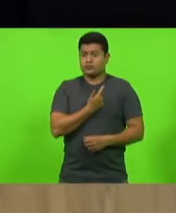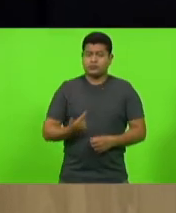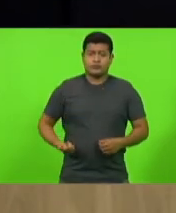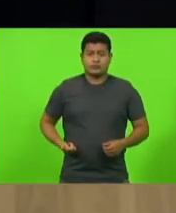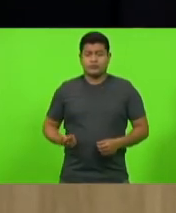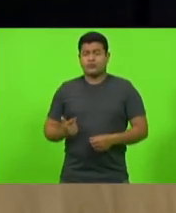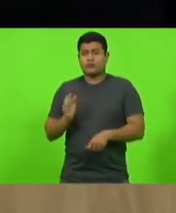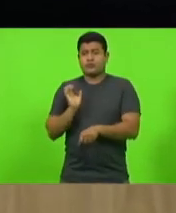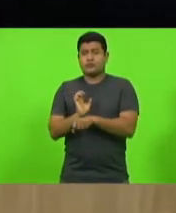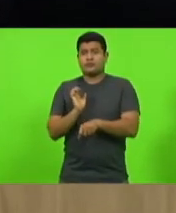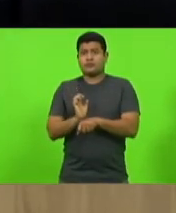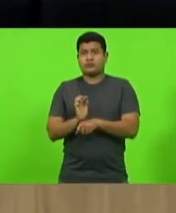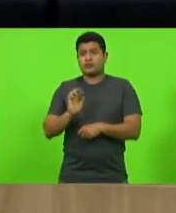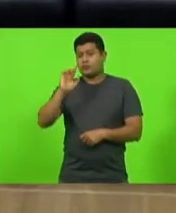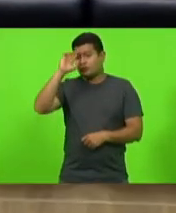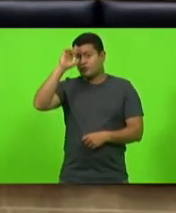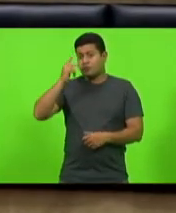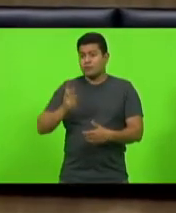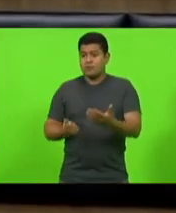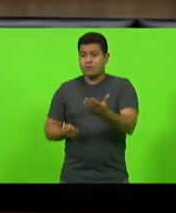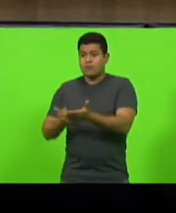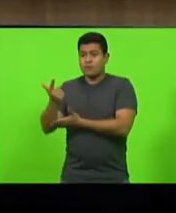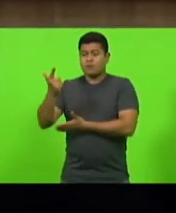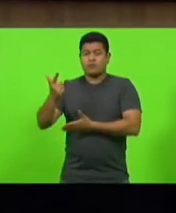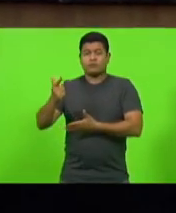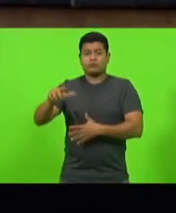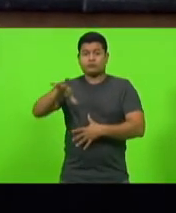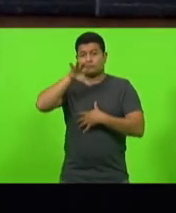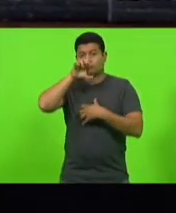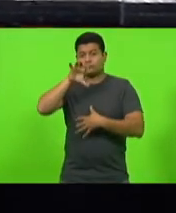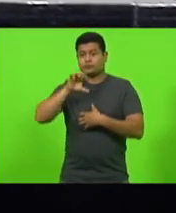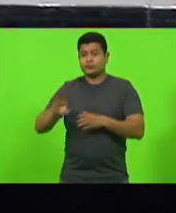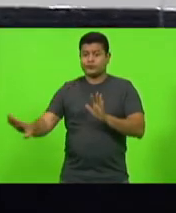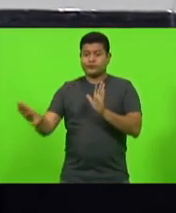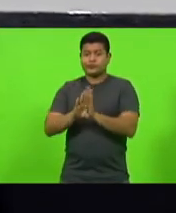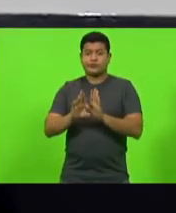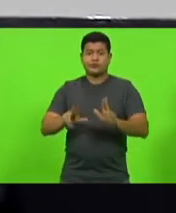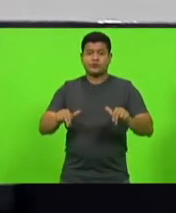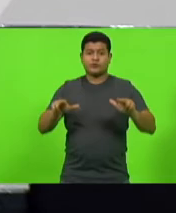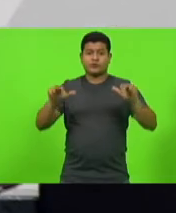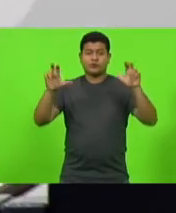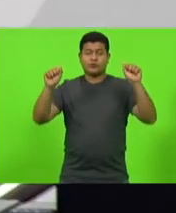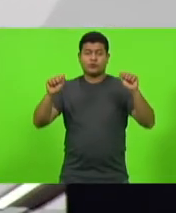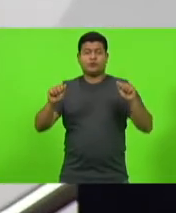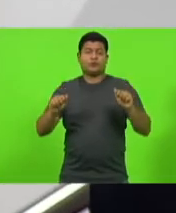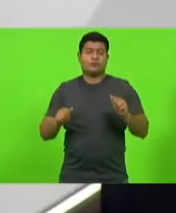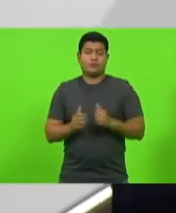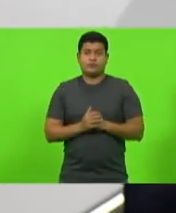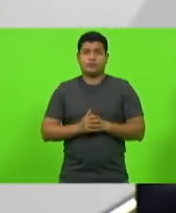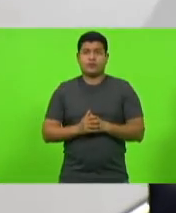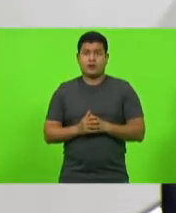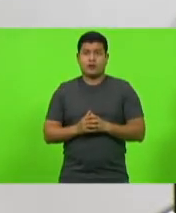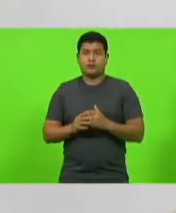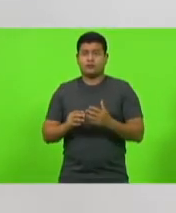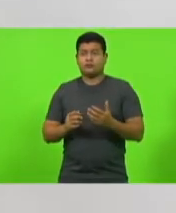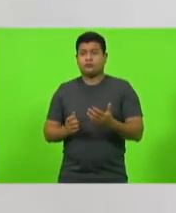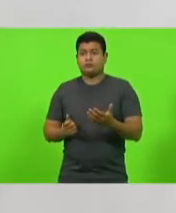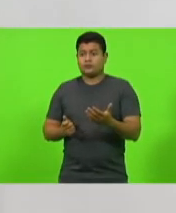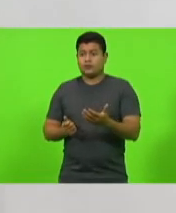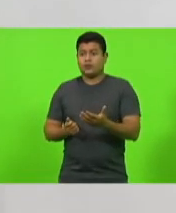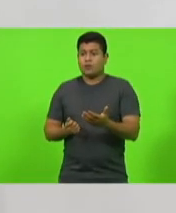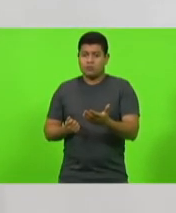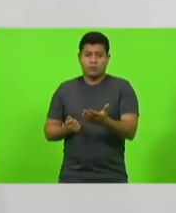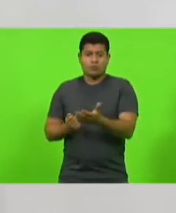Estado resolveu comprar respiradores que não existiam através de uma compra absolutamente suspeita